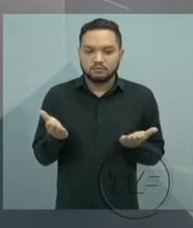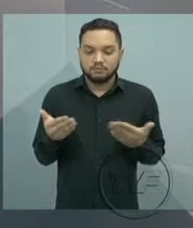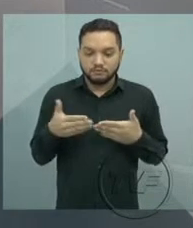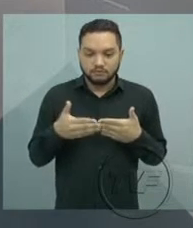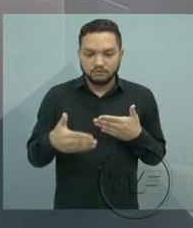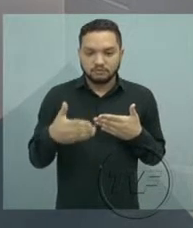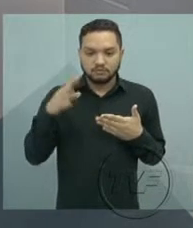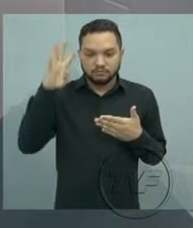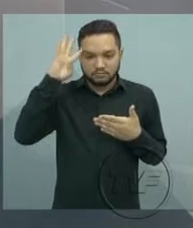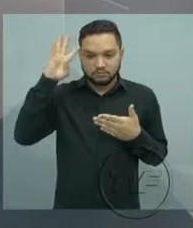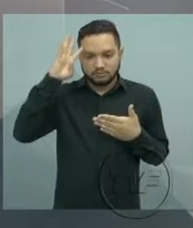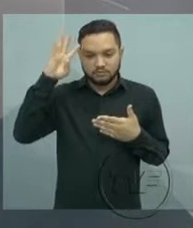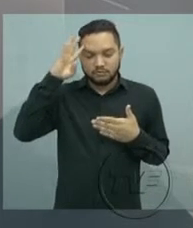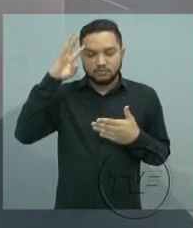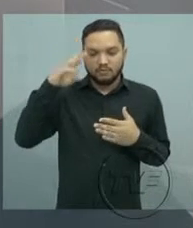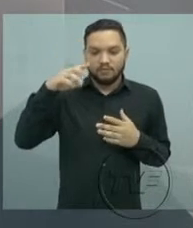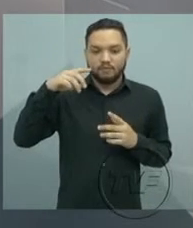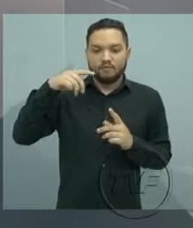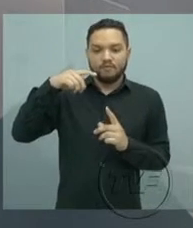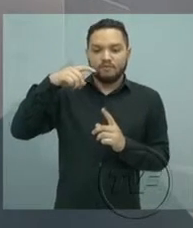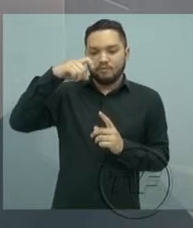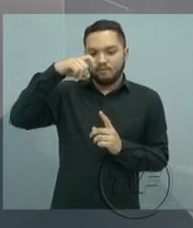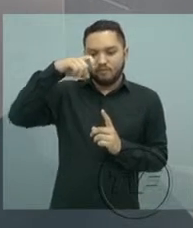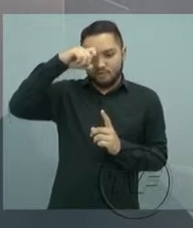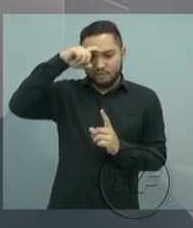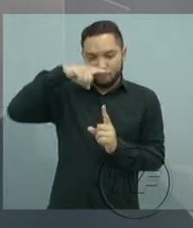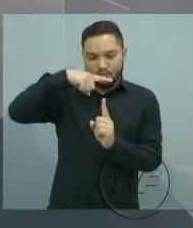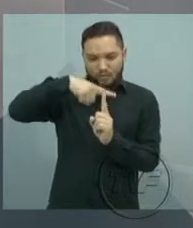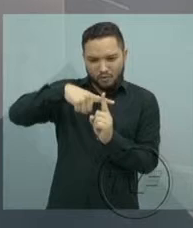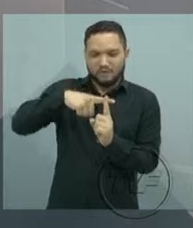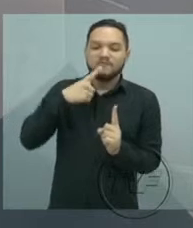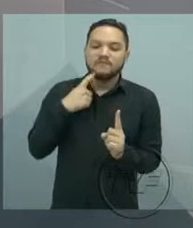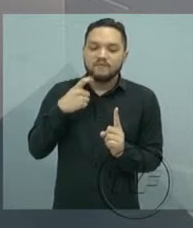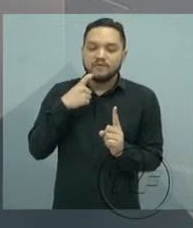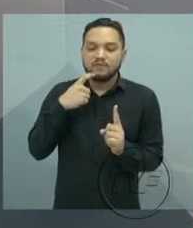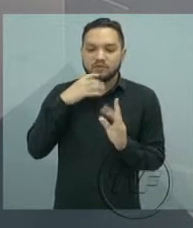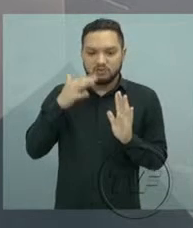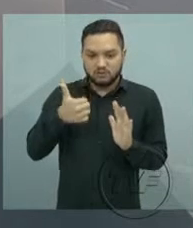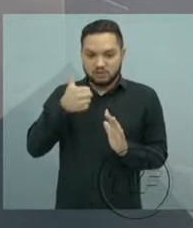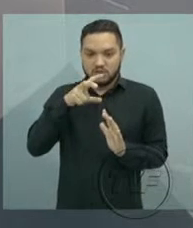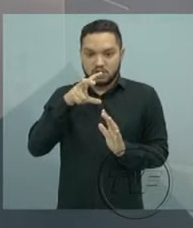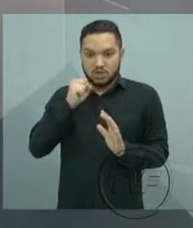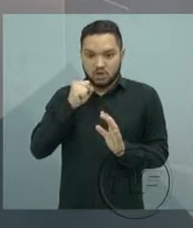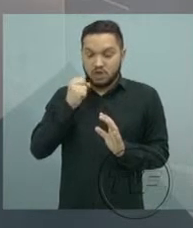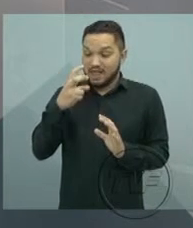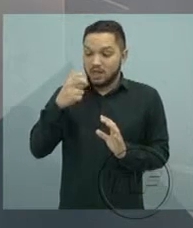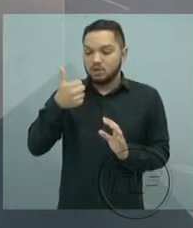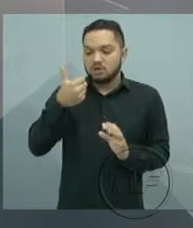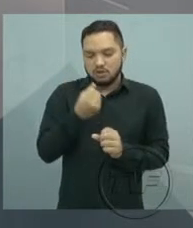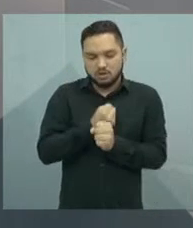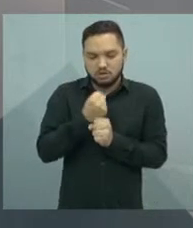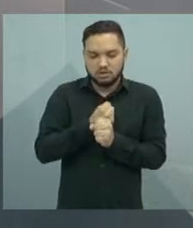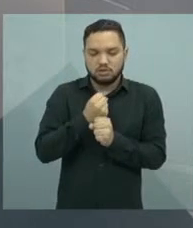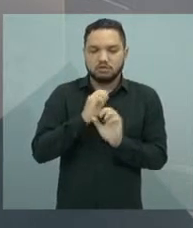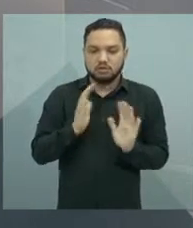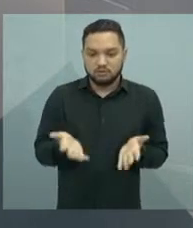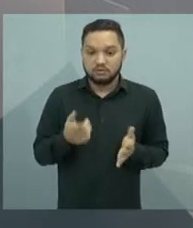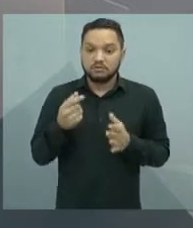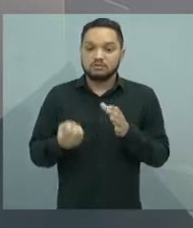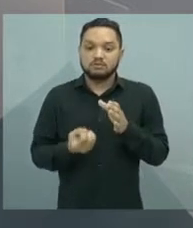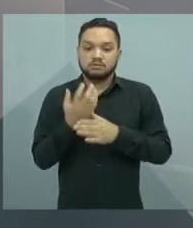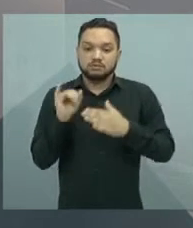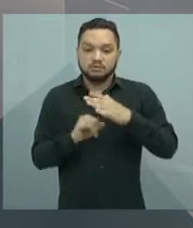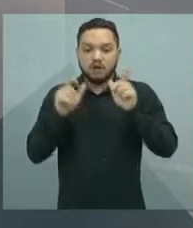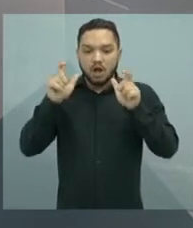quarta-feira, a Cruz Vermelha Internacional completou 156 anos. Essa entidade foi fundada